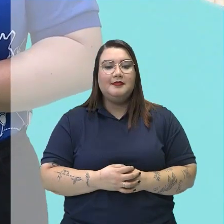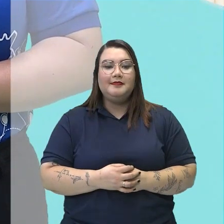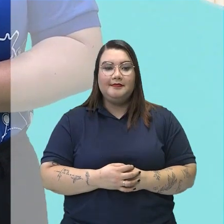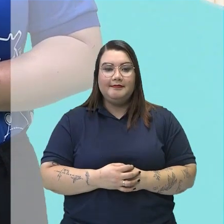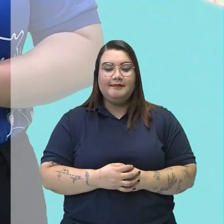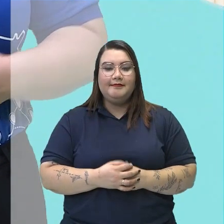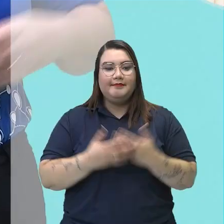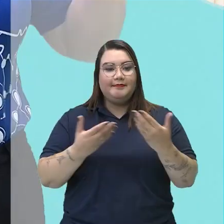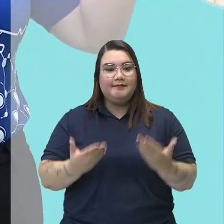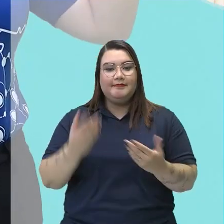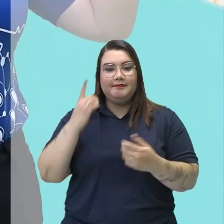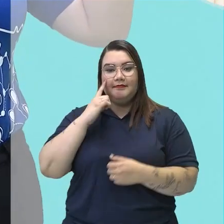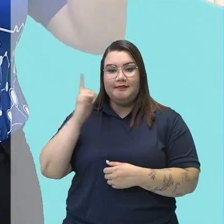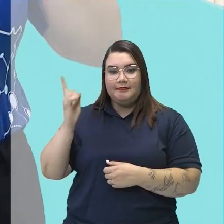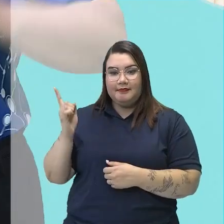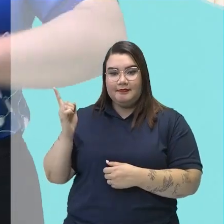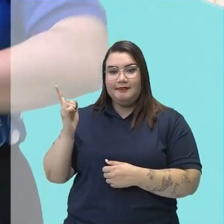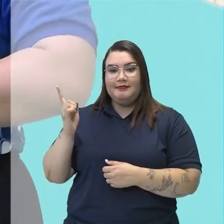está relacionado